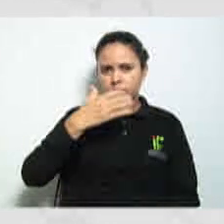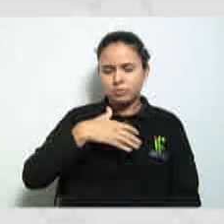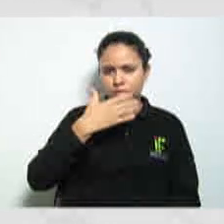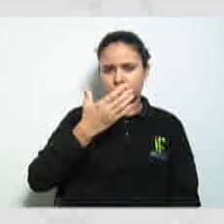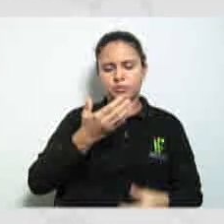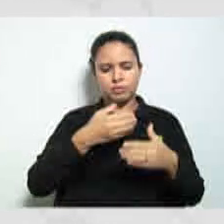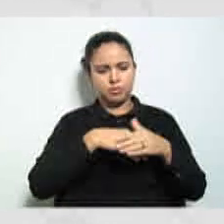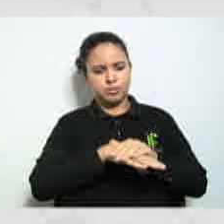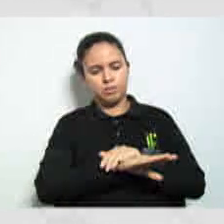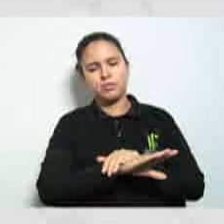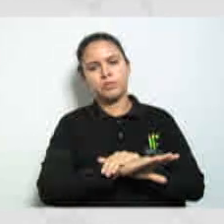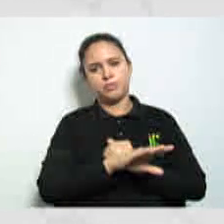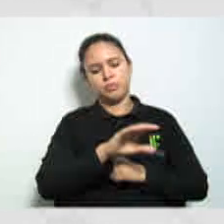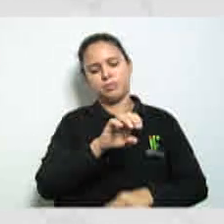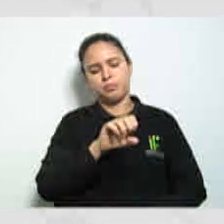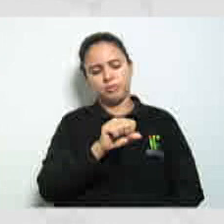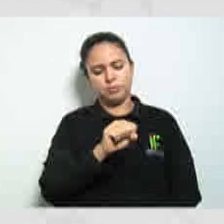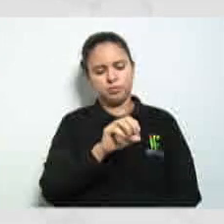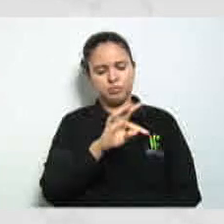para o estoque,